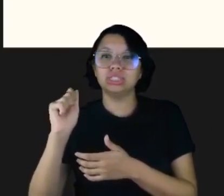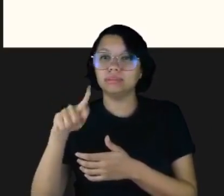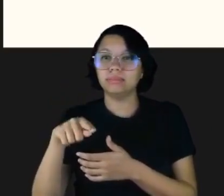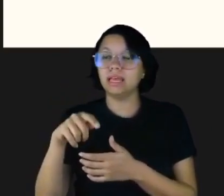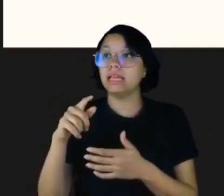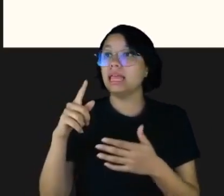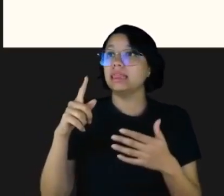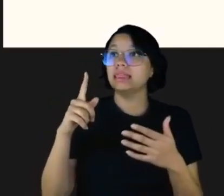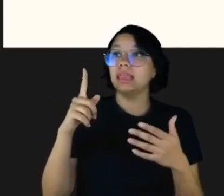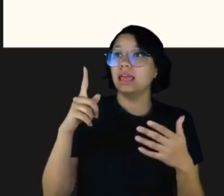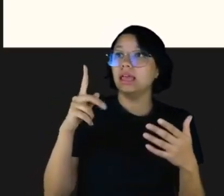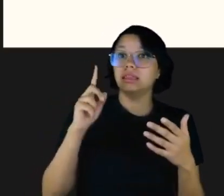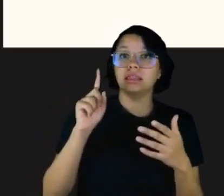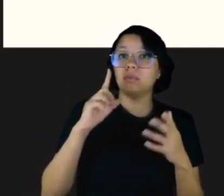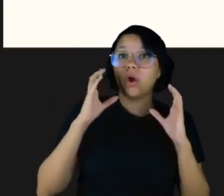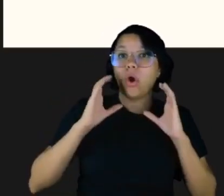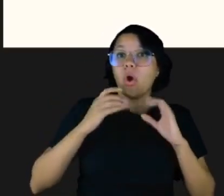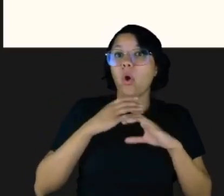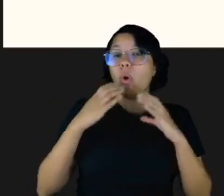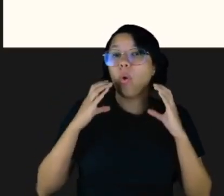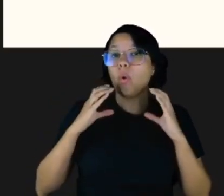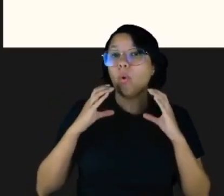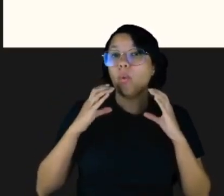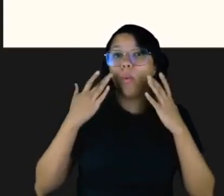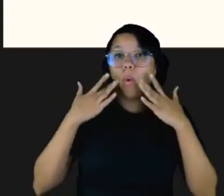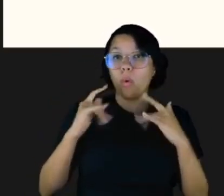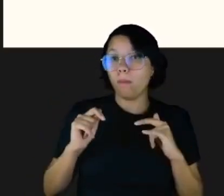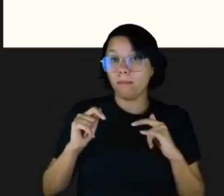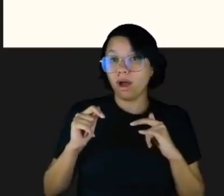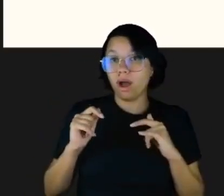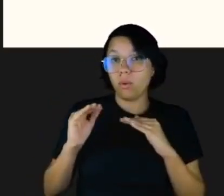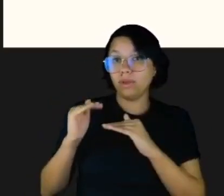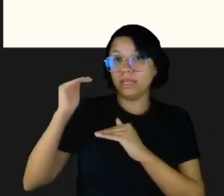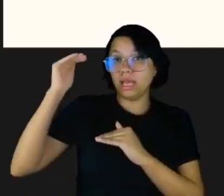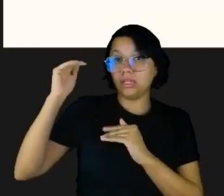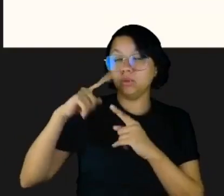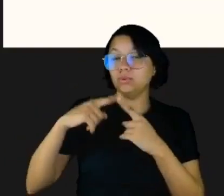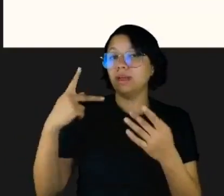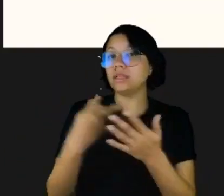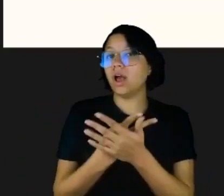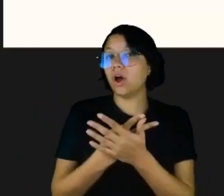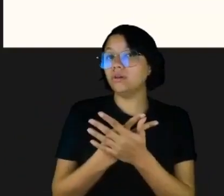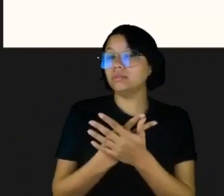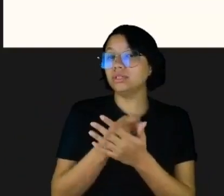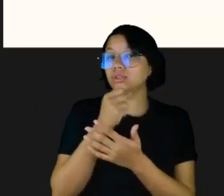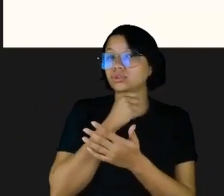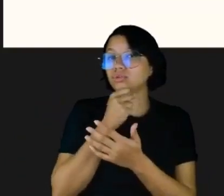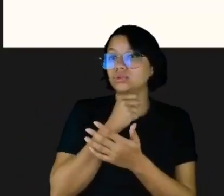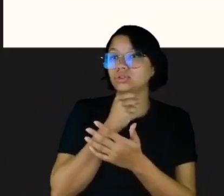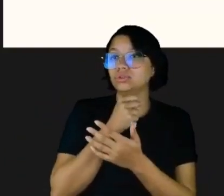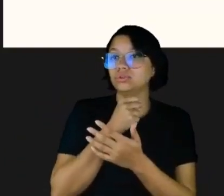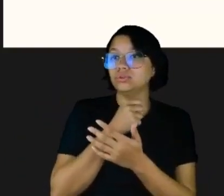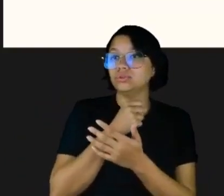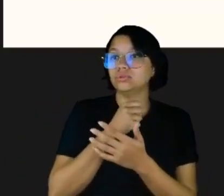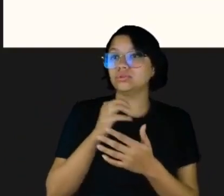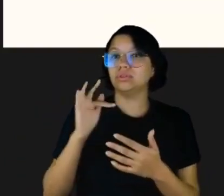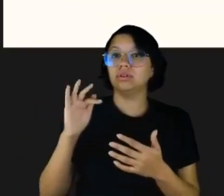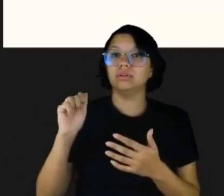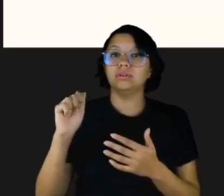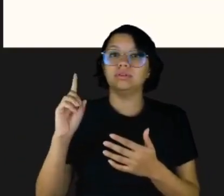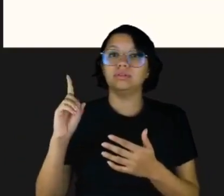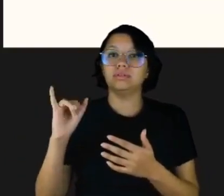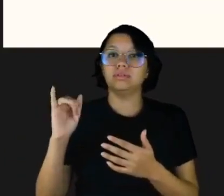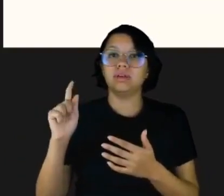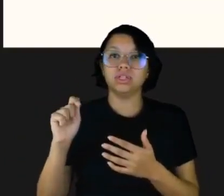são comuns em adultos e que acontecem no idoso. Então, esse é comum em todos, a fadiga ou a perda de